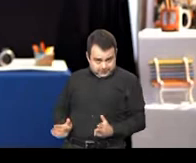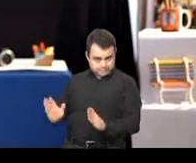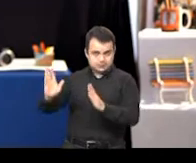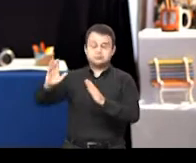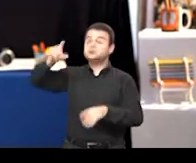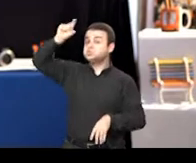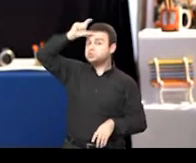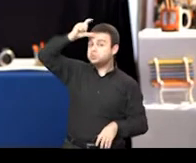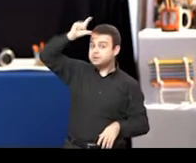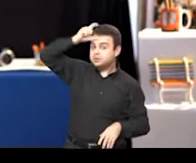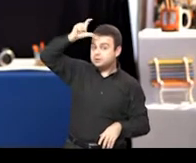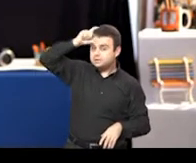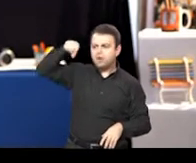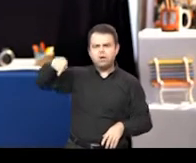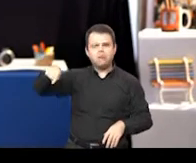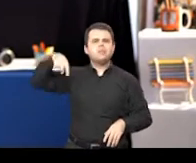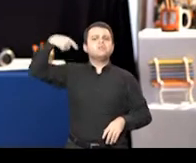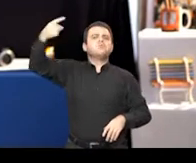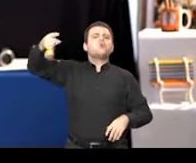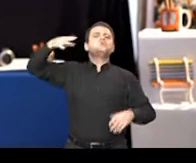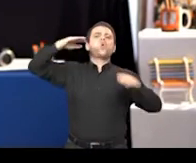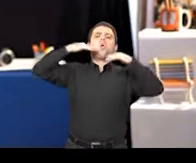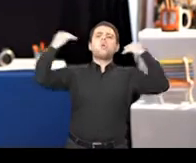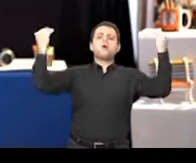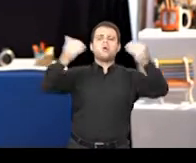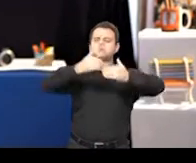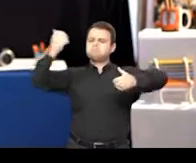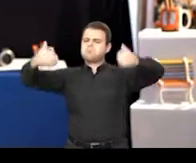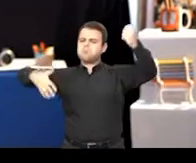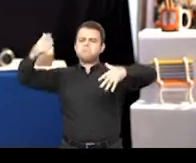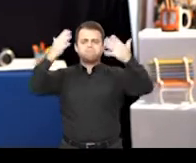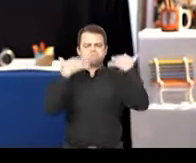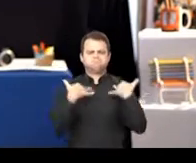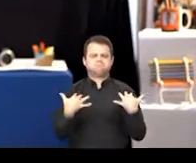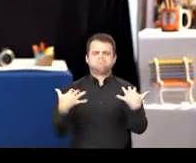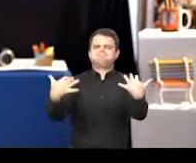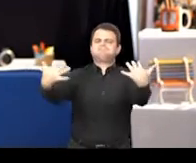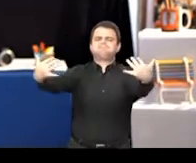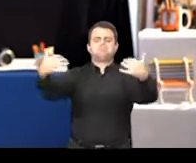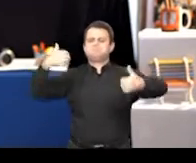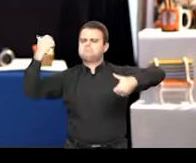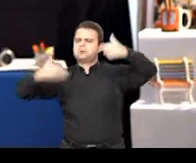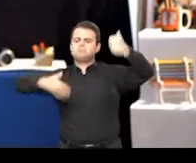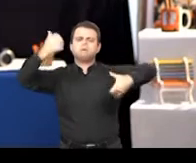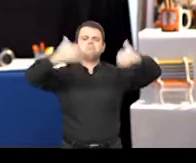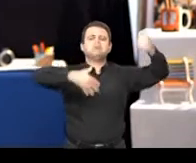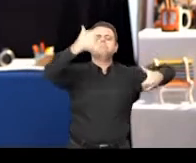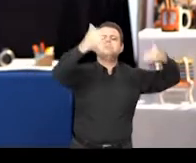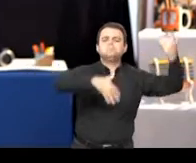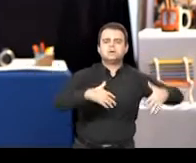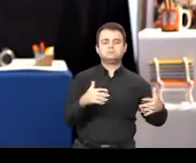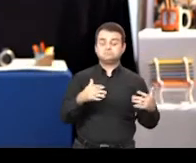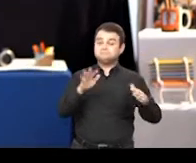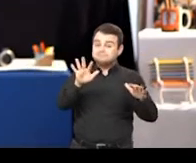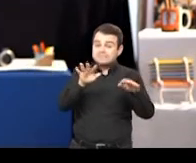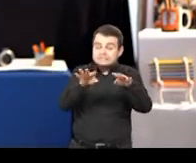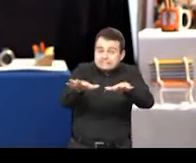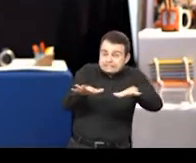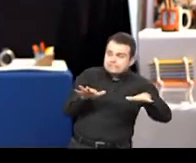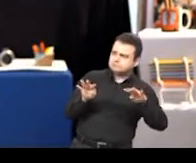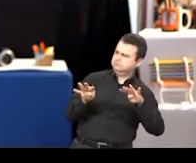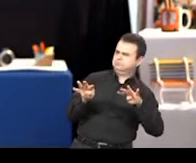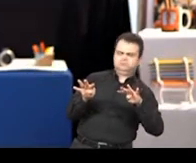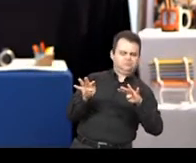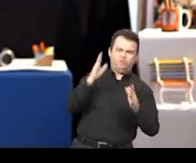fizera então uma grande demonstração de sua descoberta num congresso internacional de astronomia.